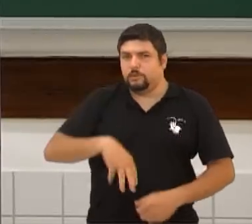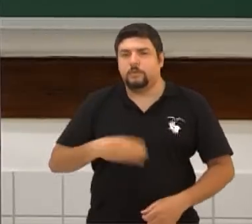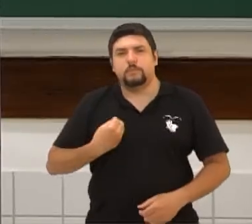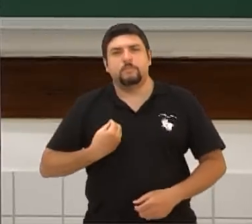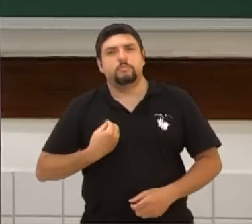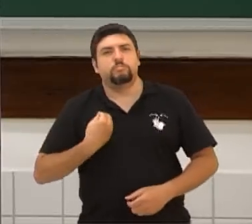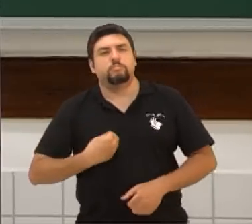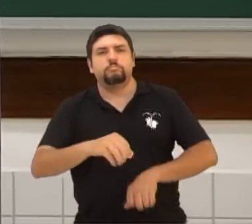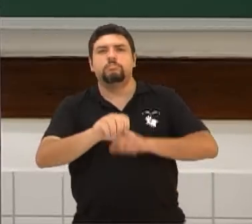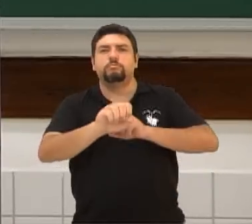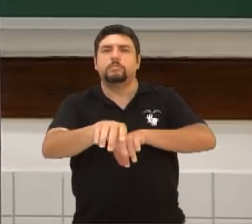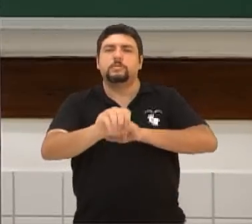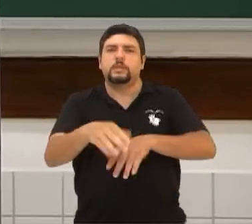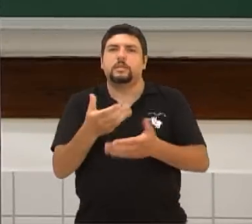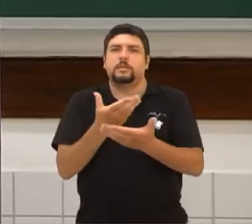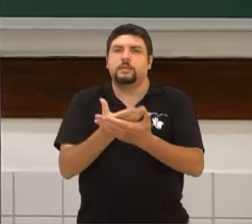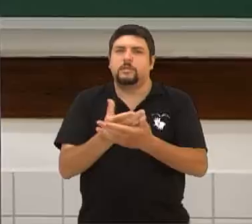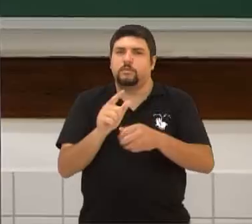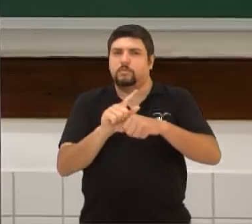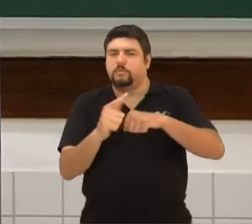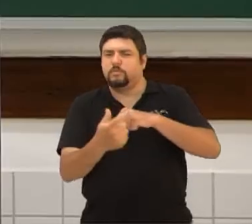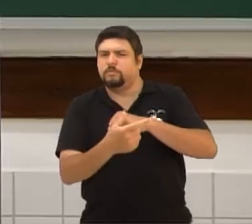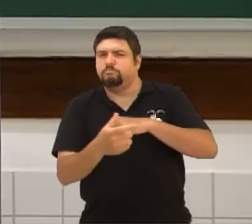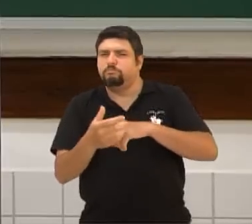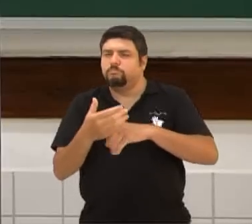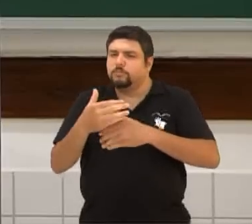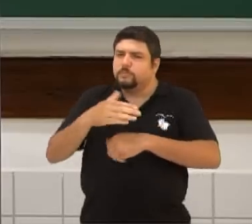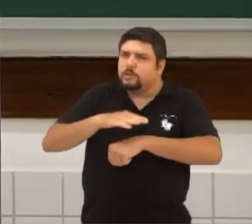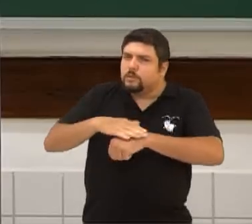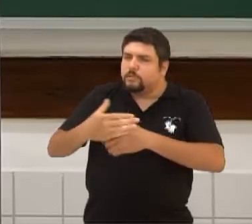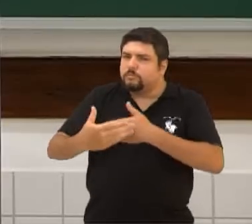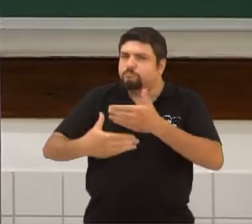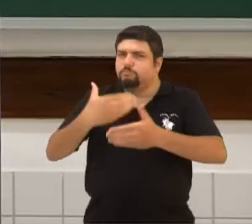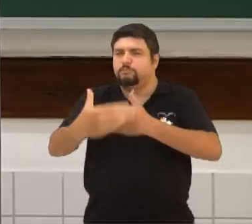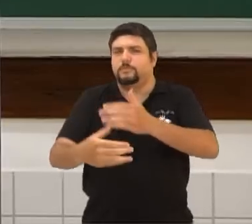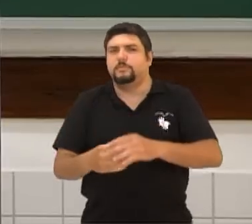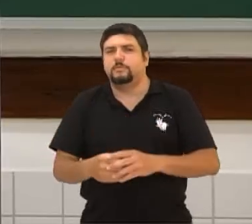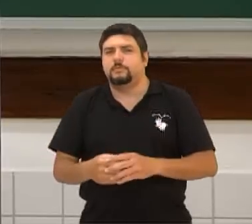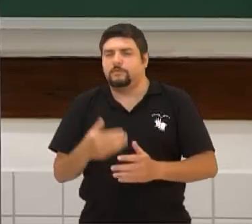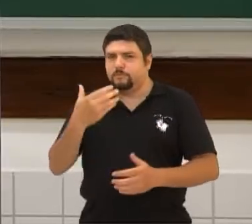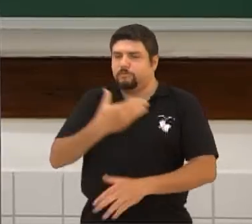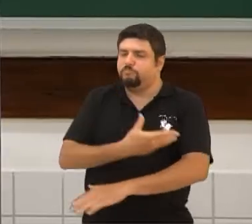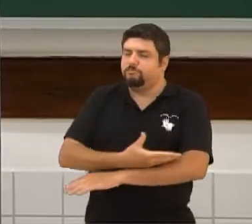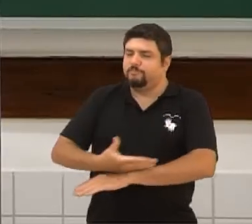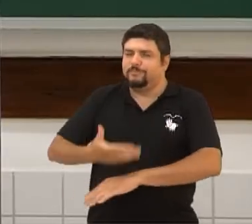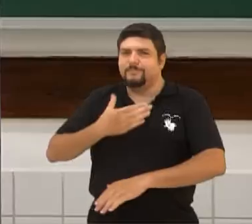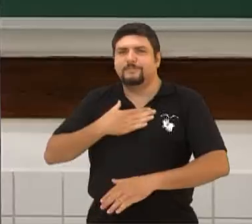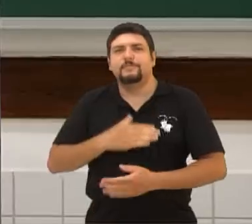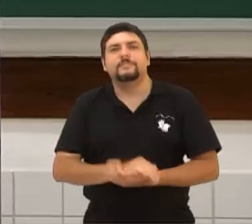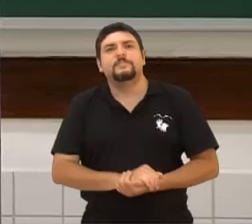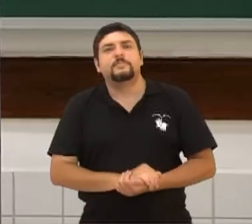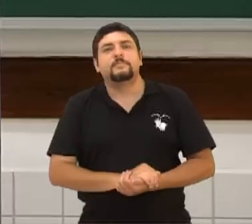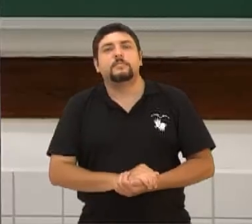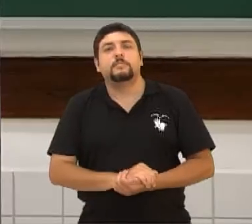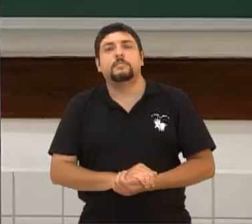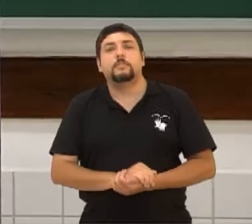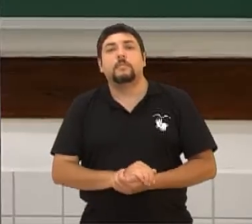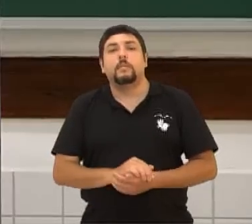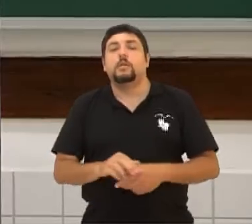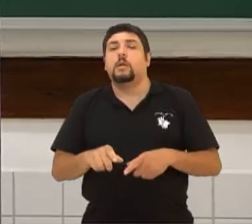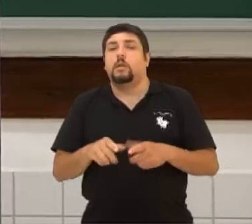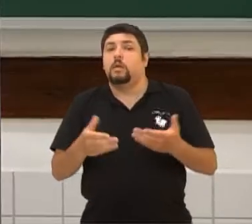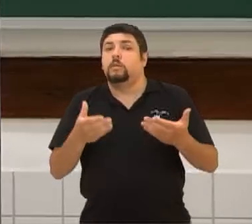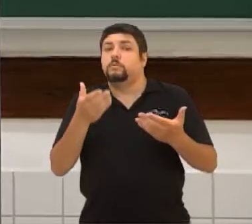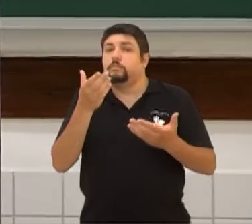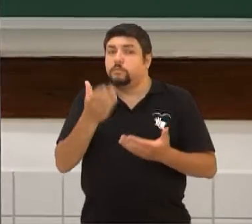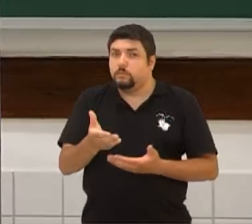algumas aulas de Geografia aí por um período, beleza? Vamos nos acostumando aí com o professor Vladimir. Primeiro recado importante, assista às aulas